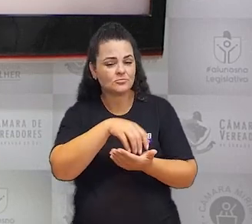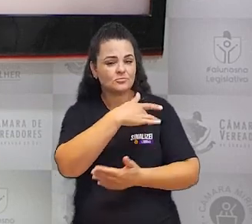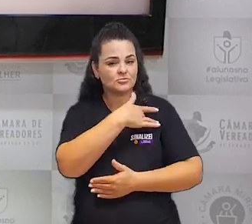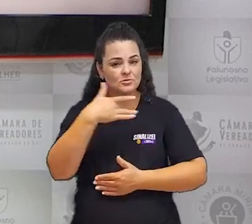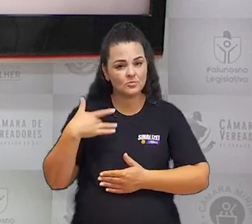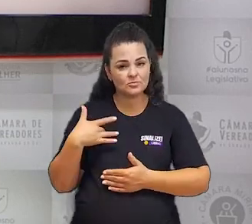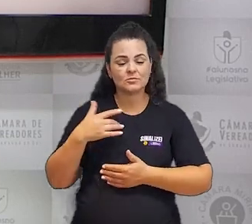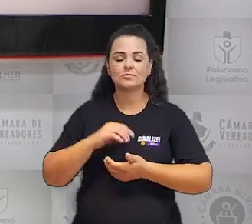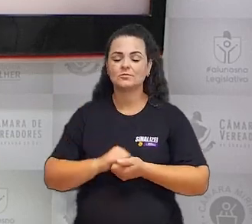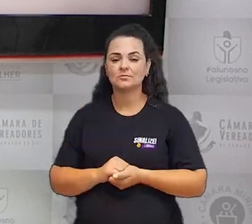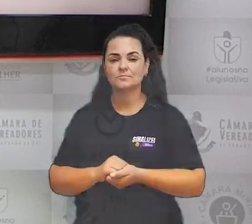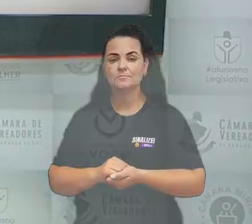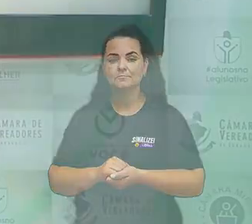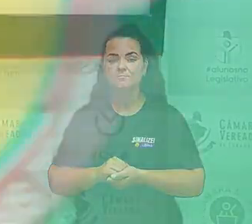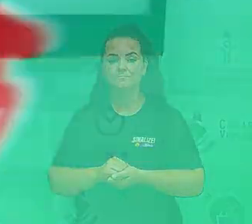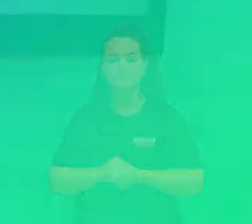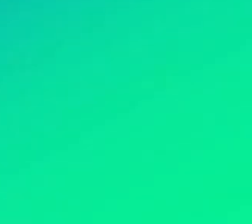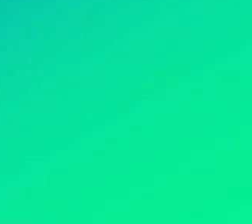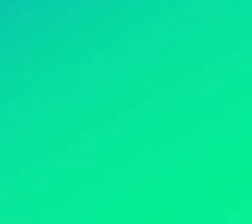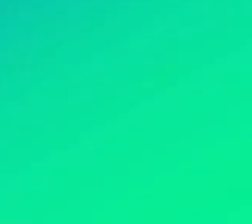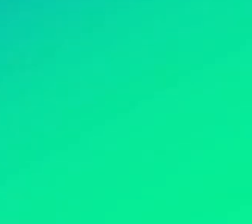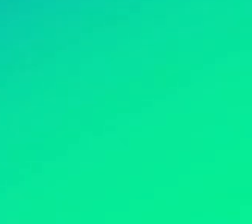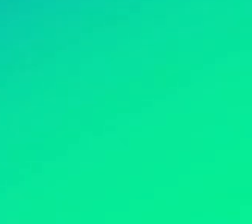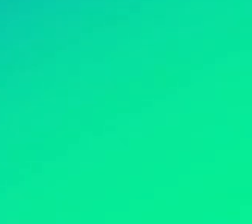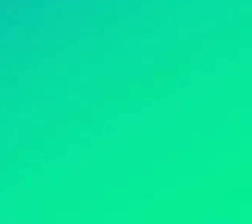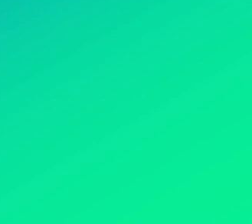visita a estabelecimentos de saúde